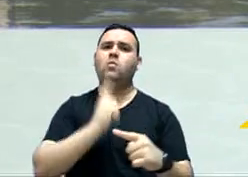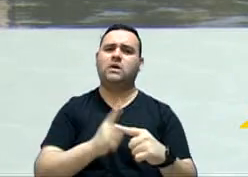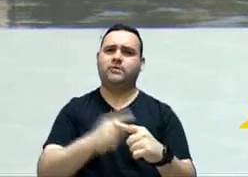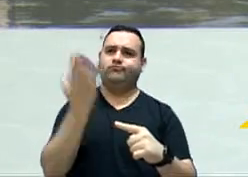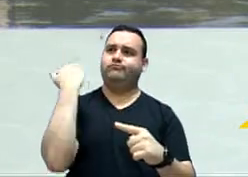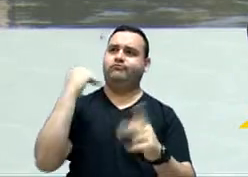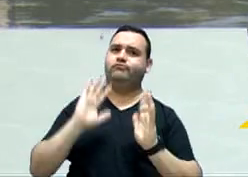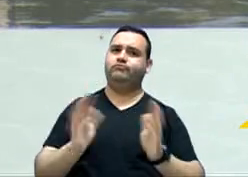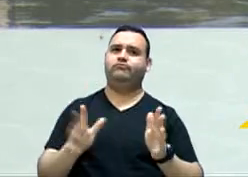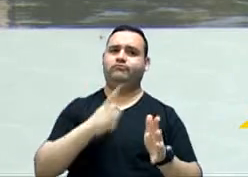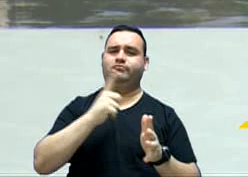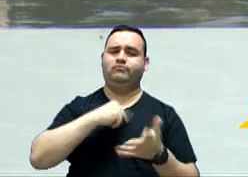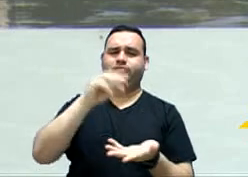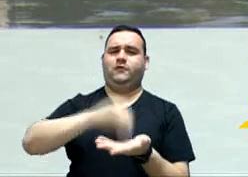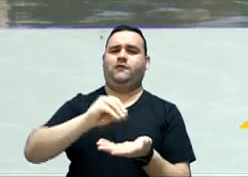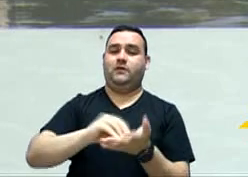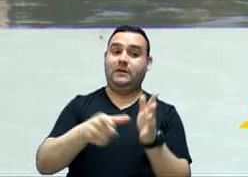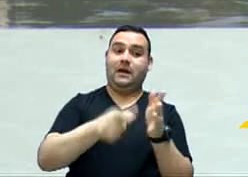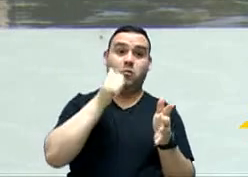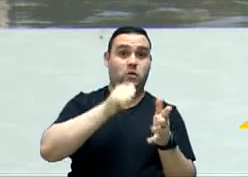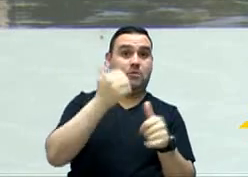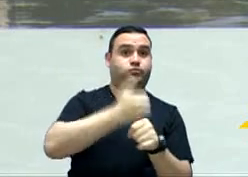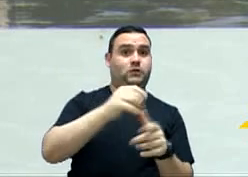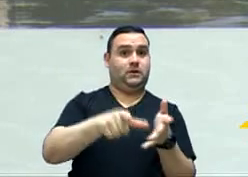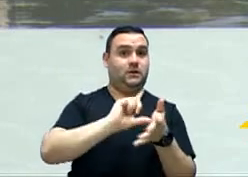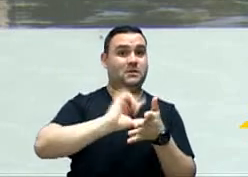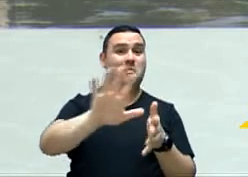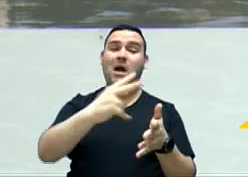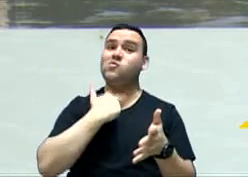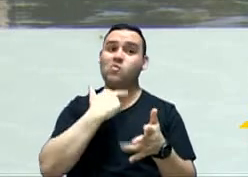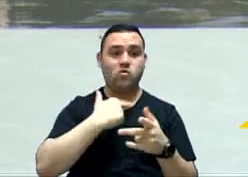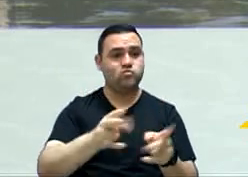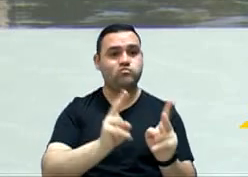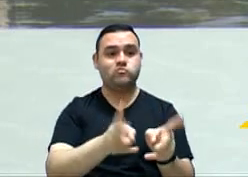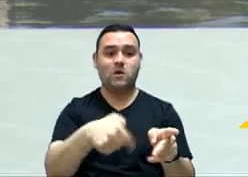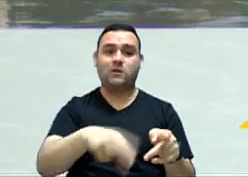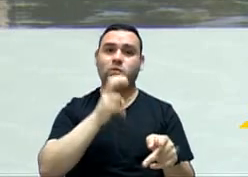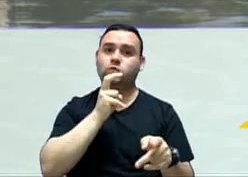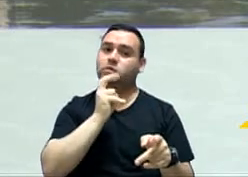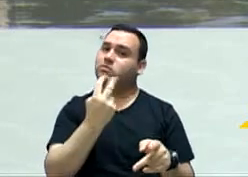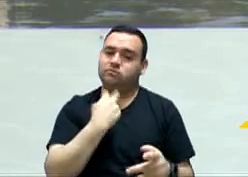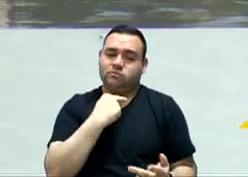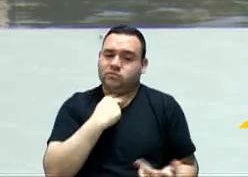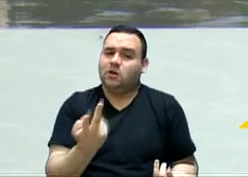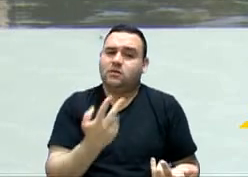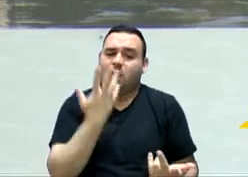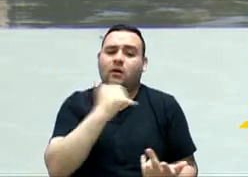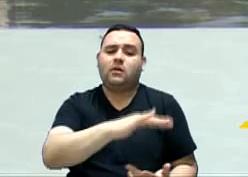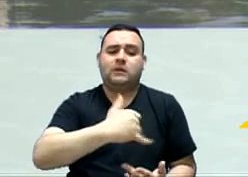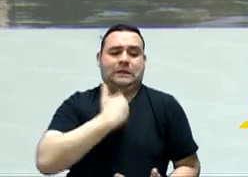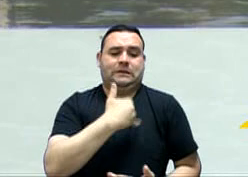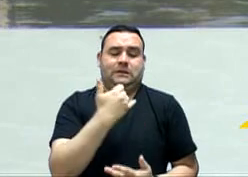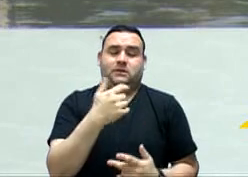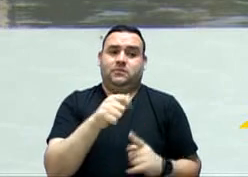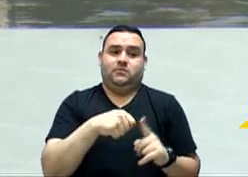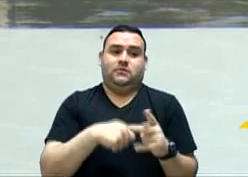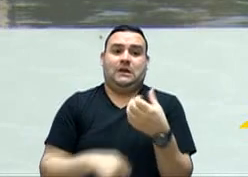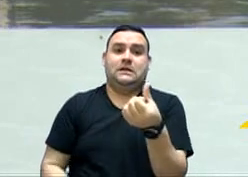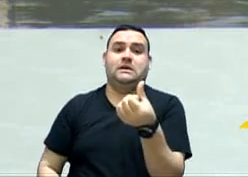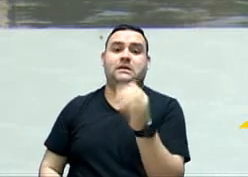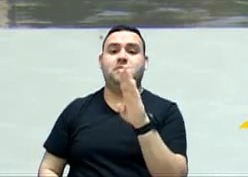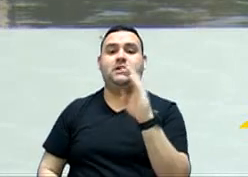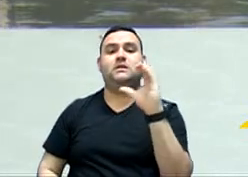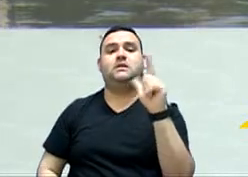acontecendo, vereador Hudson e queridos vereadores, só que isso não pode acontecer na nossa cidade. Uma criança de 6 meses sem